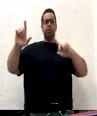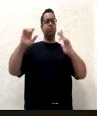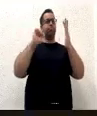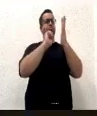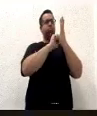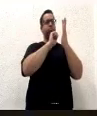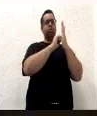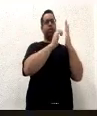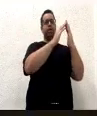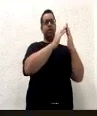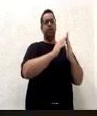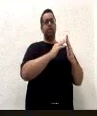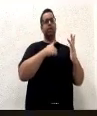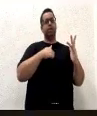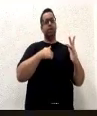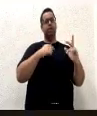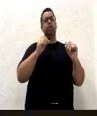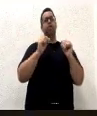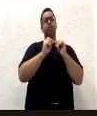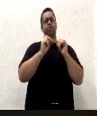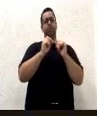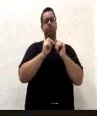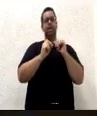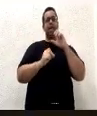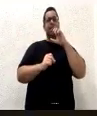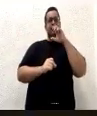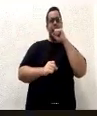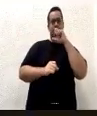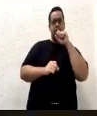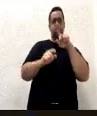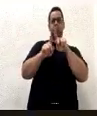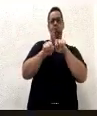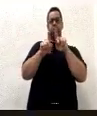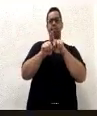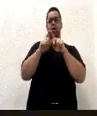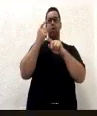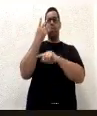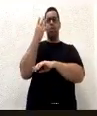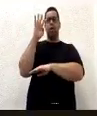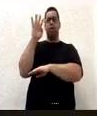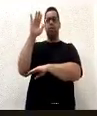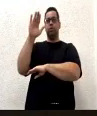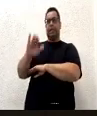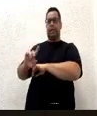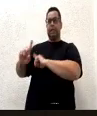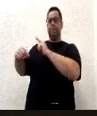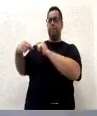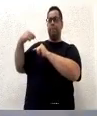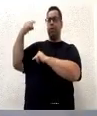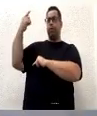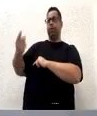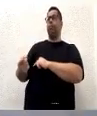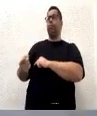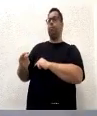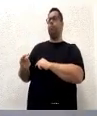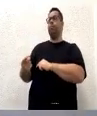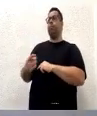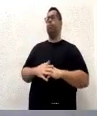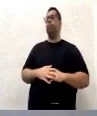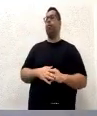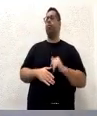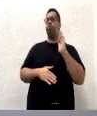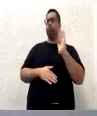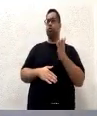as 4 e aos sábados. Então, a gente também já está com a equipe esquematizada para sair aí em hora extra, né,